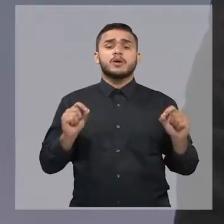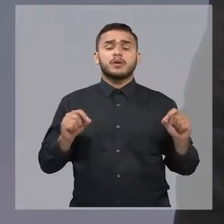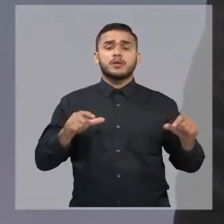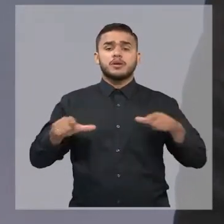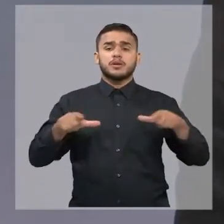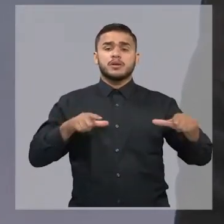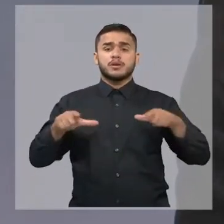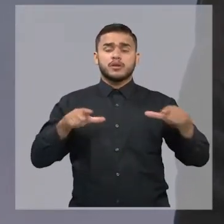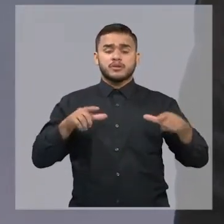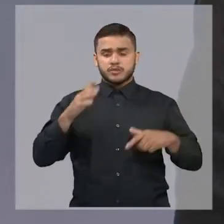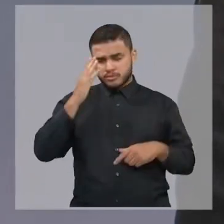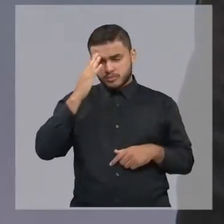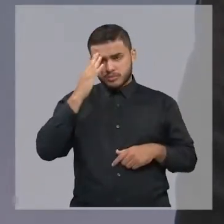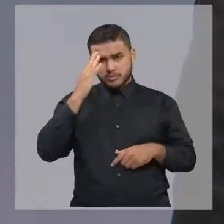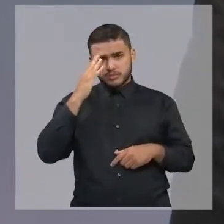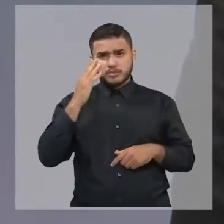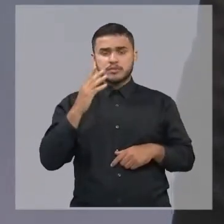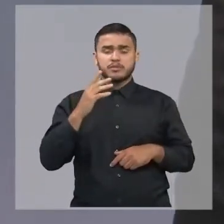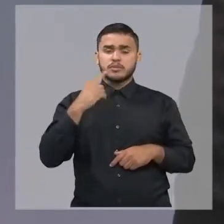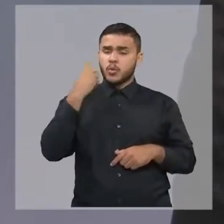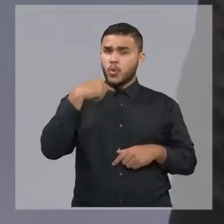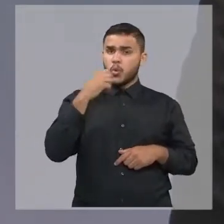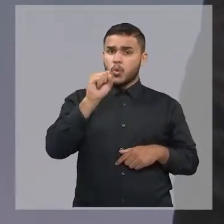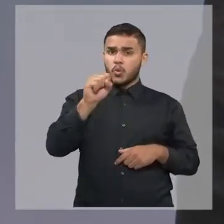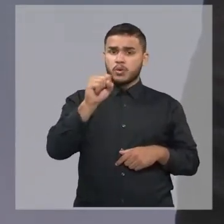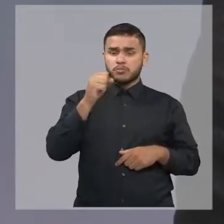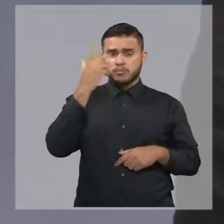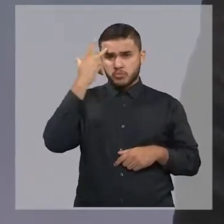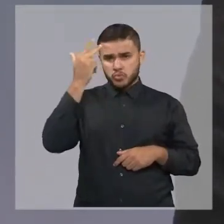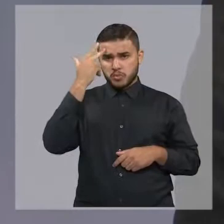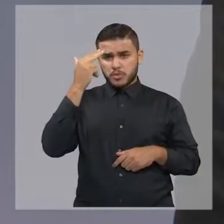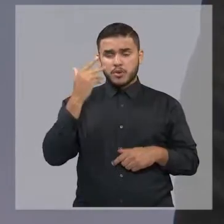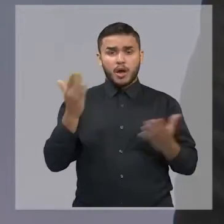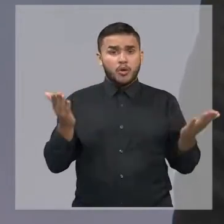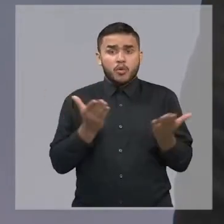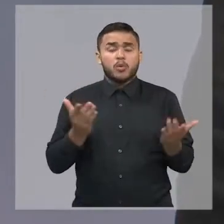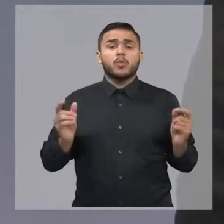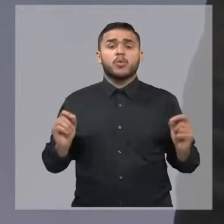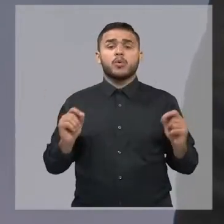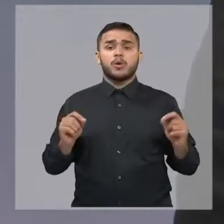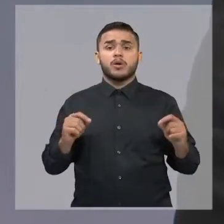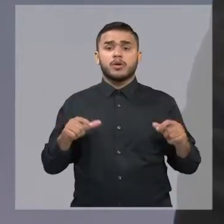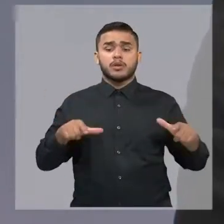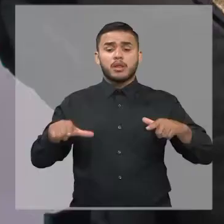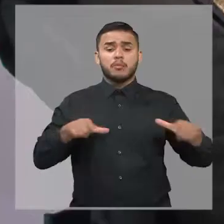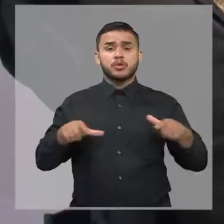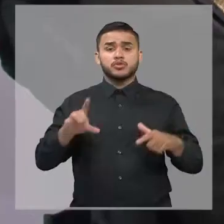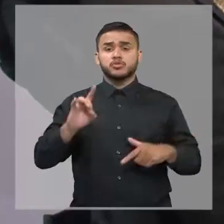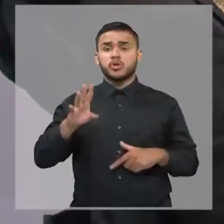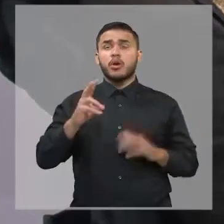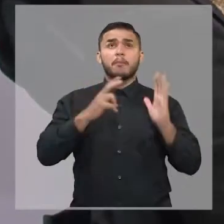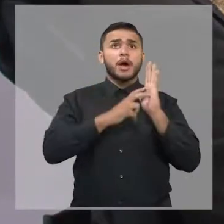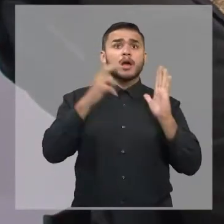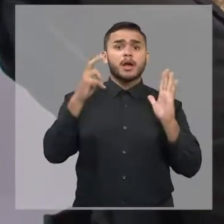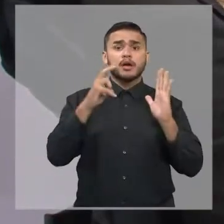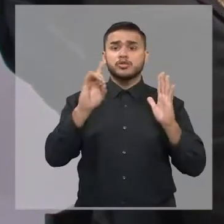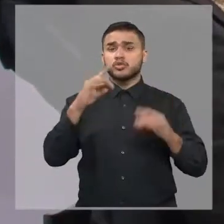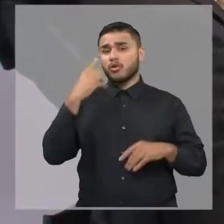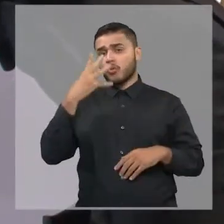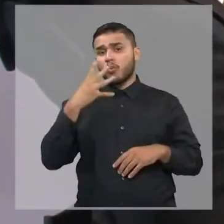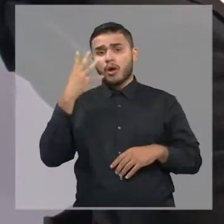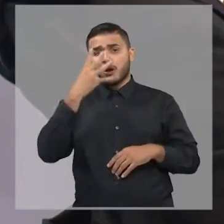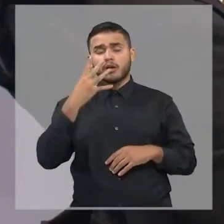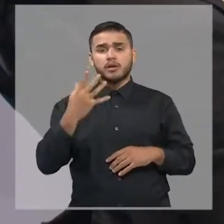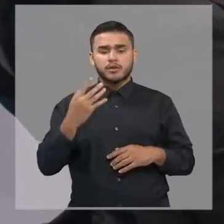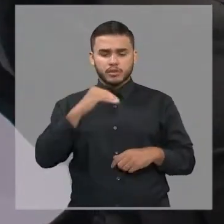período integral. Essas pessoas trabalhavam 8 horas, não arrumam emprego, vão trabalhar metade, Arnaldo. E elas convivem com um corte de